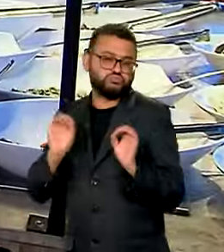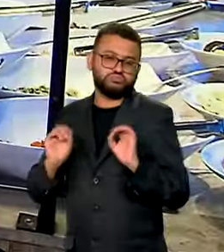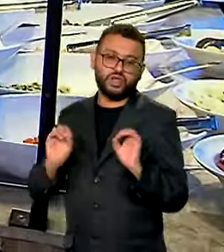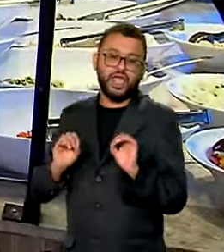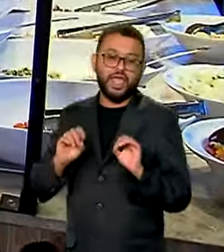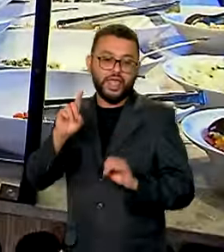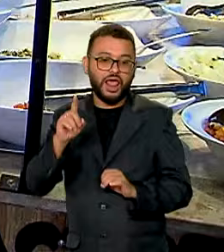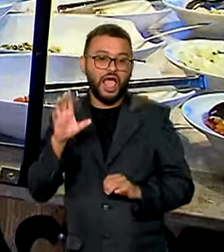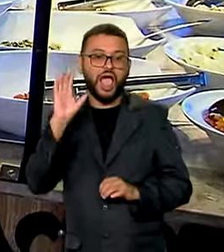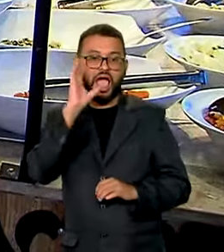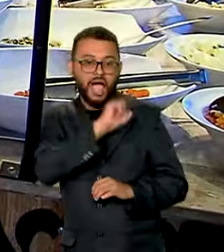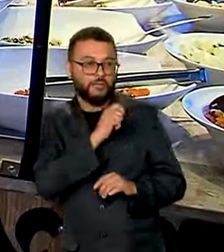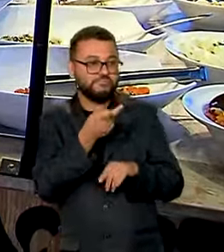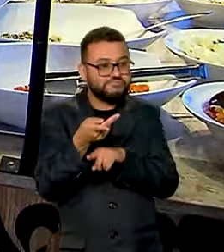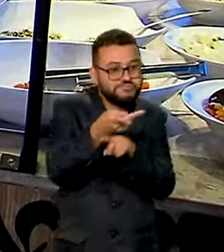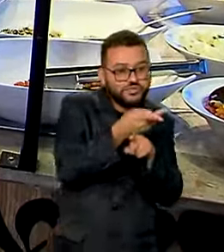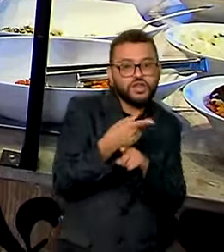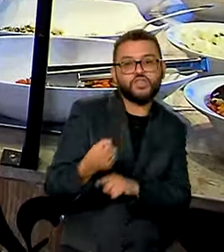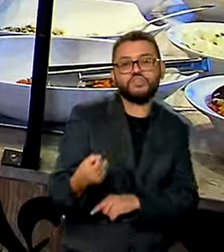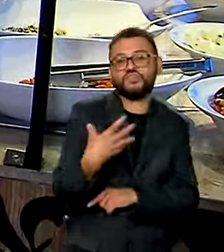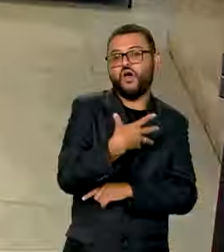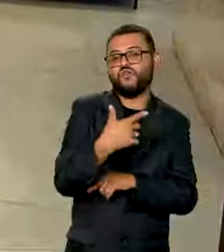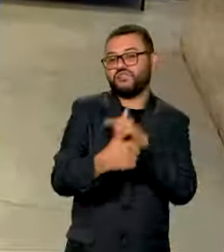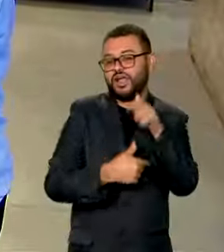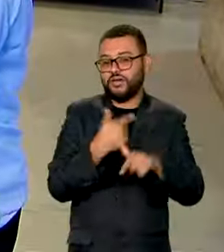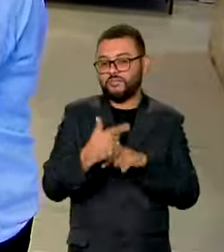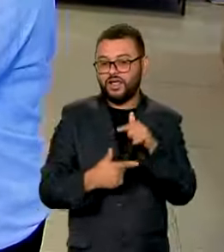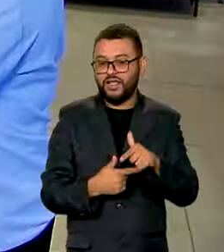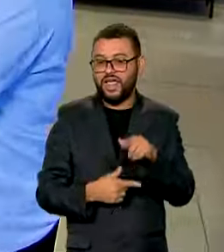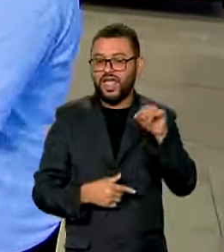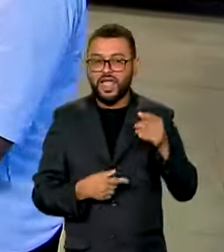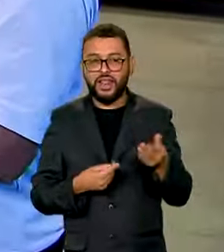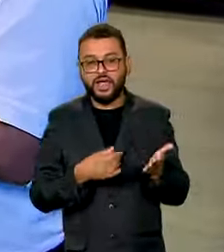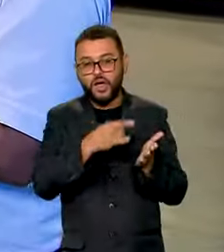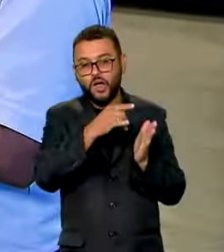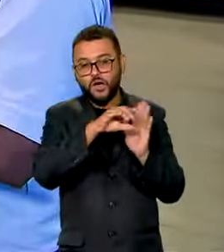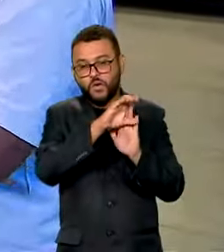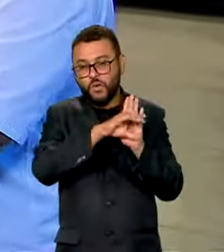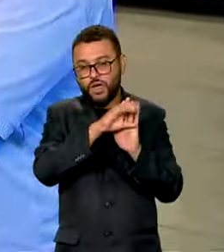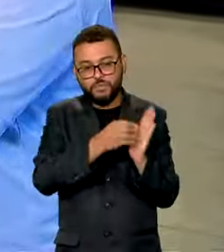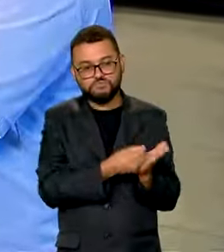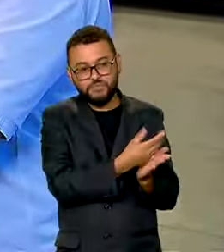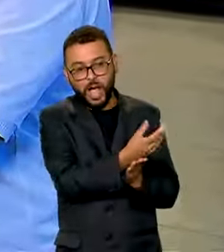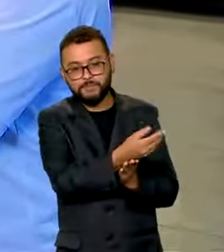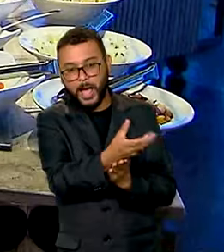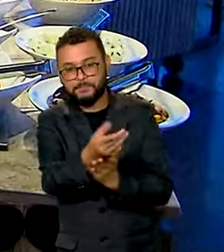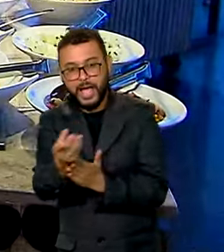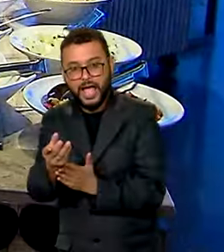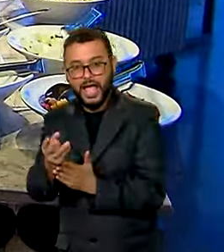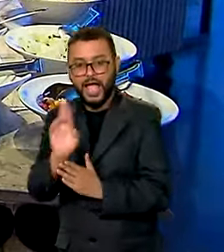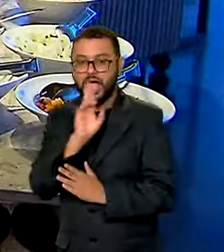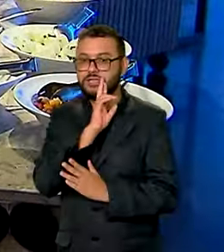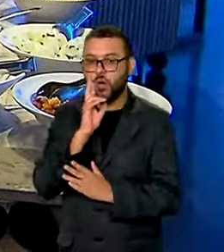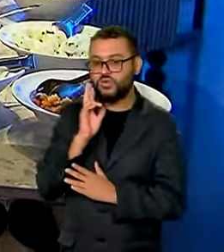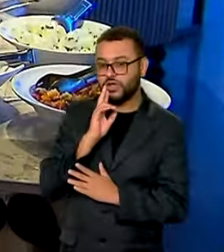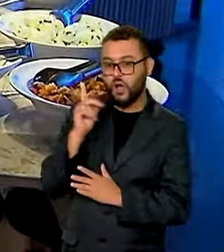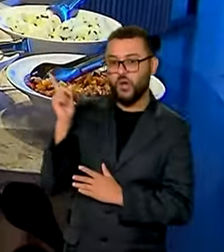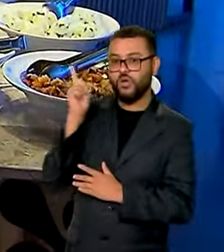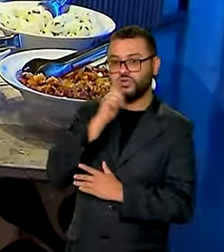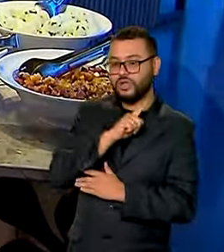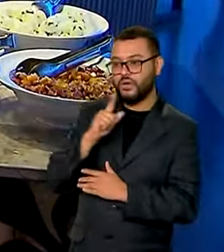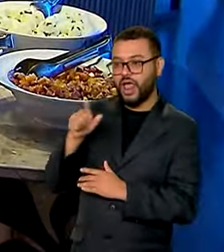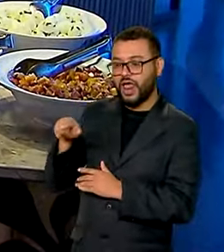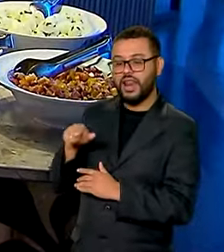e tratou de iniciar a busca por uma nova vaga. Distribuiu o currículo em diversos restaurantes e assim que terminou o